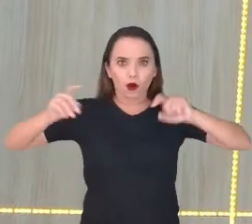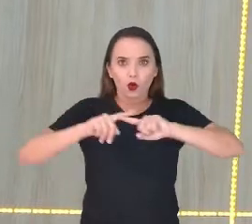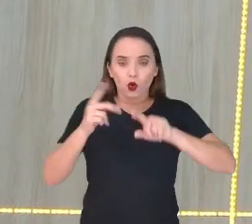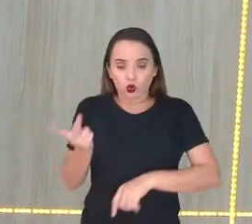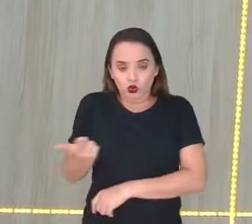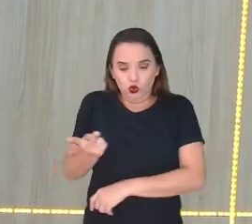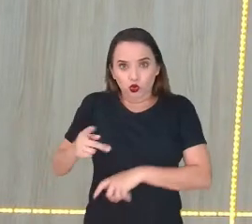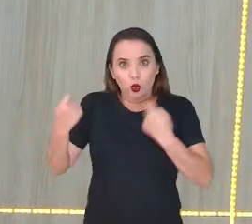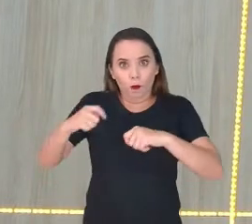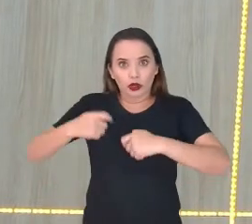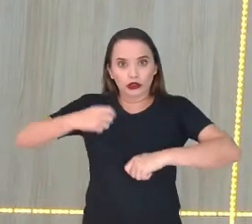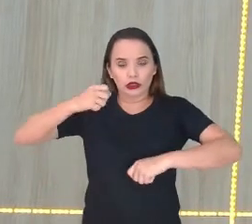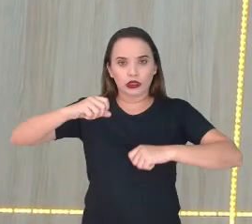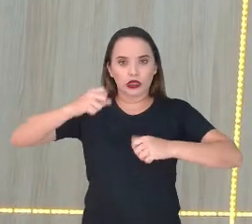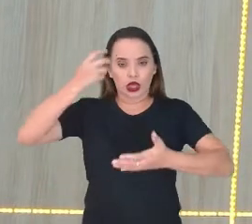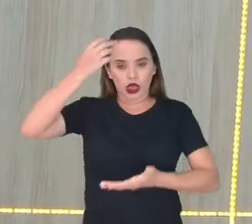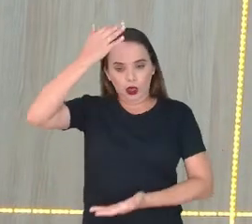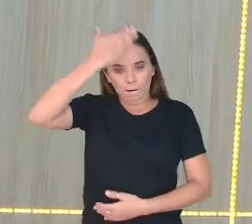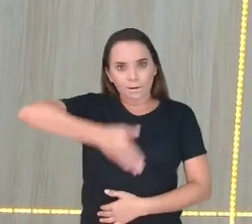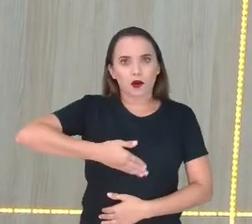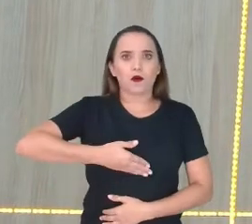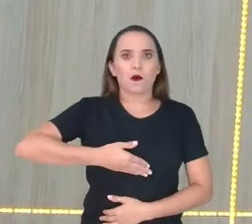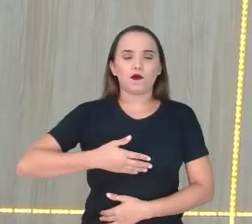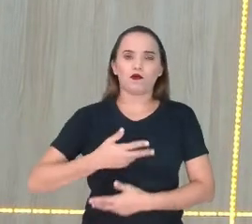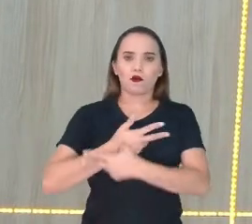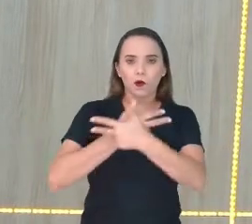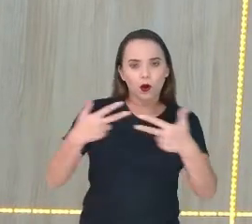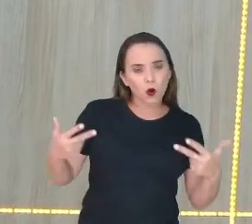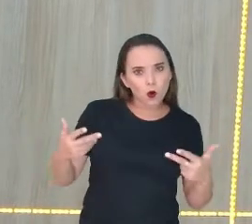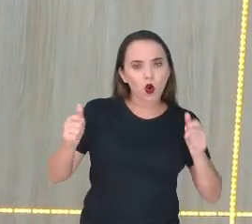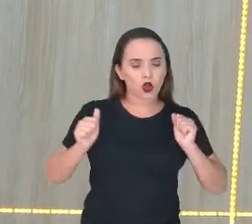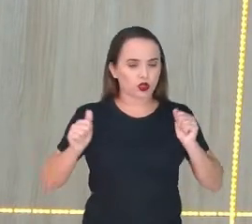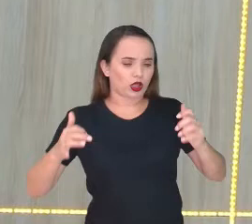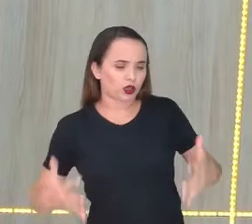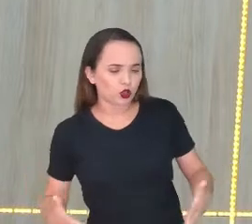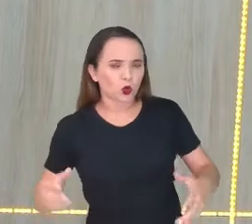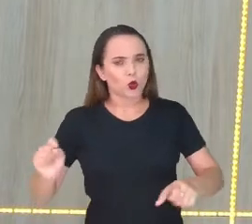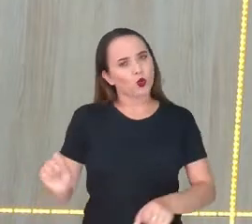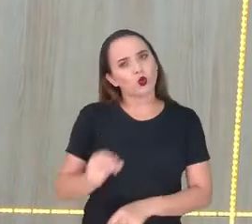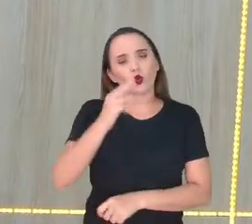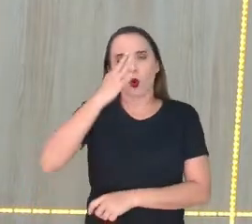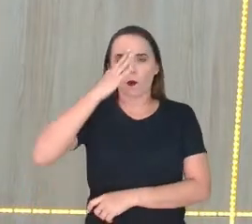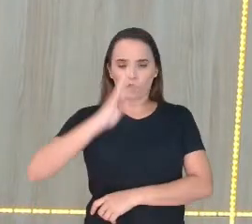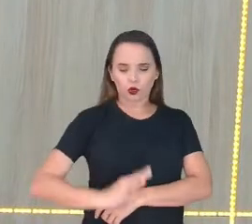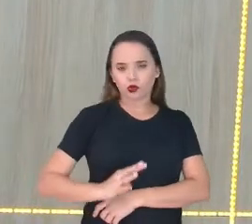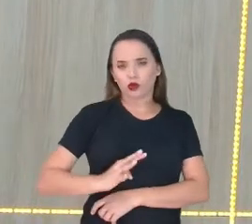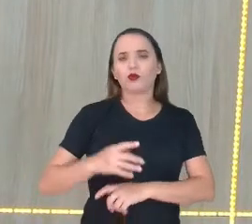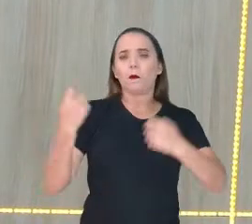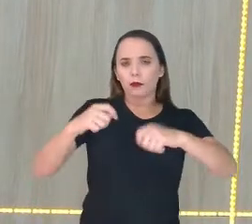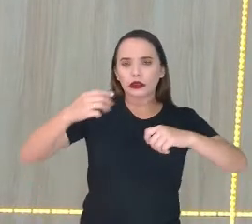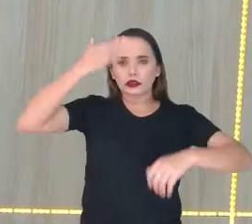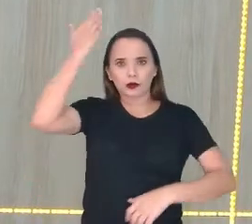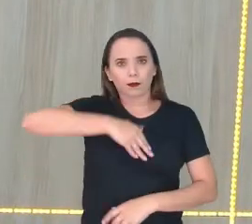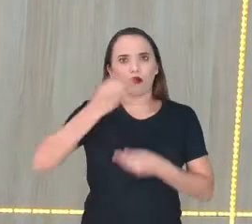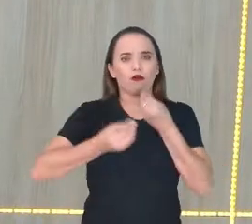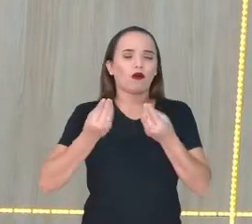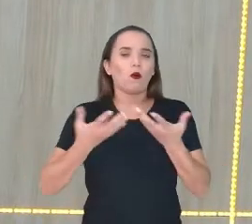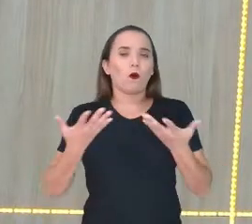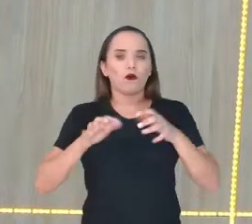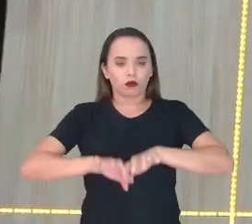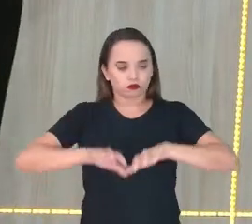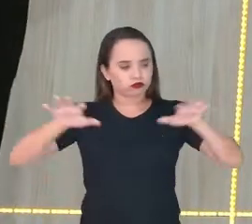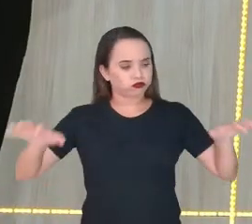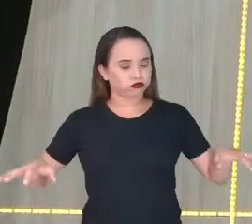de vista acerca de um fato, acerca de uma ação, de uma acusação. Tá? Com o